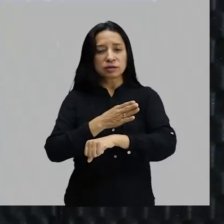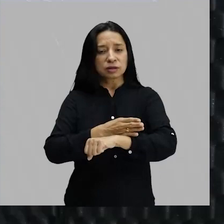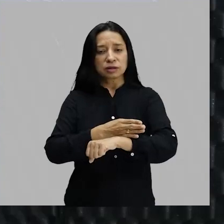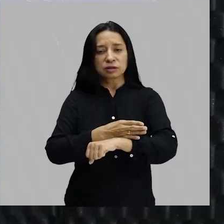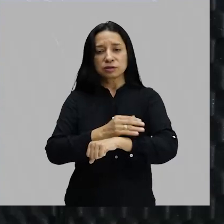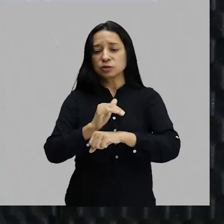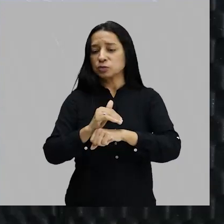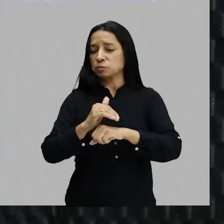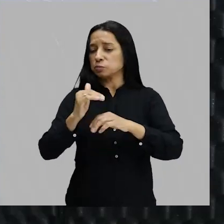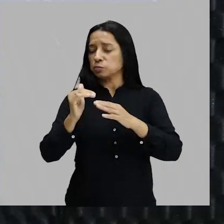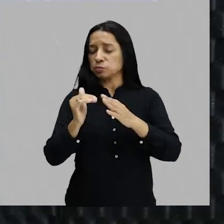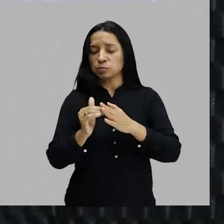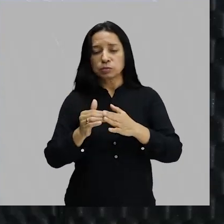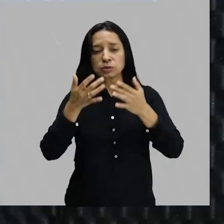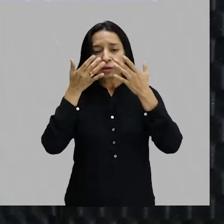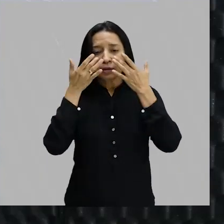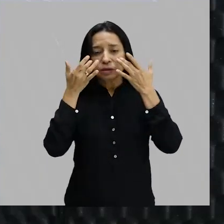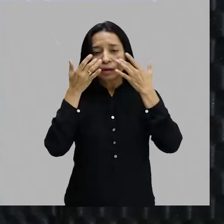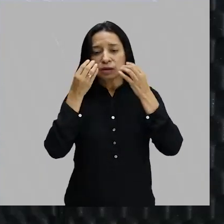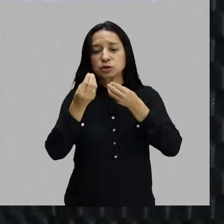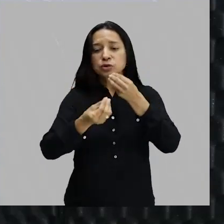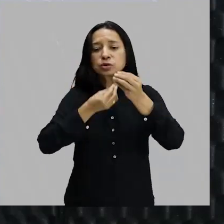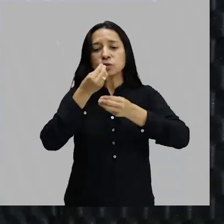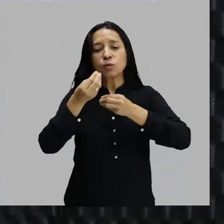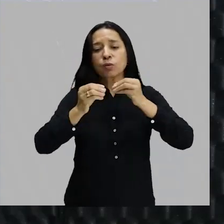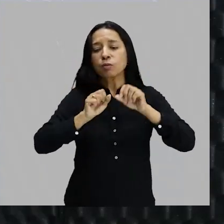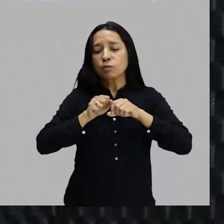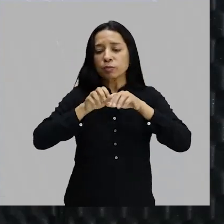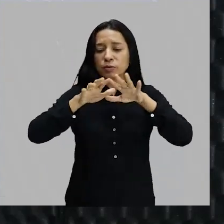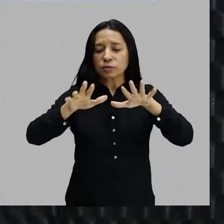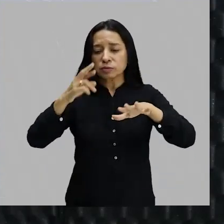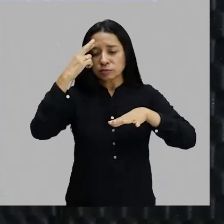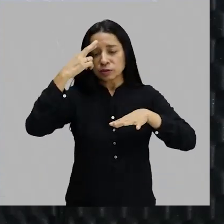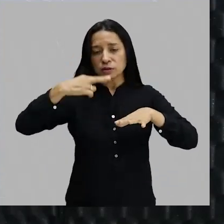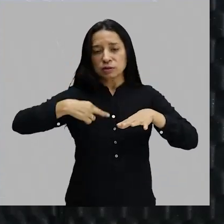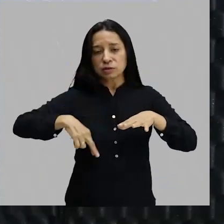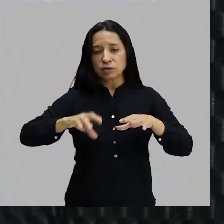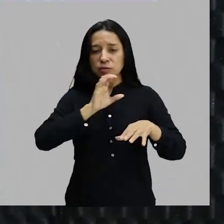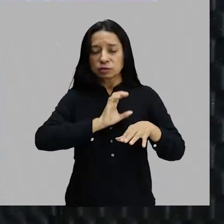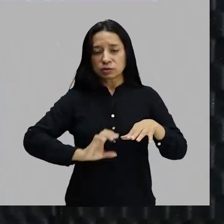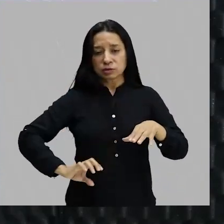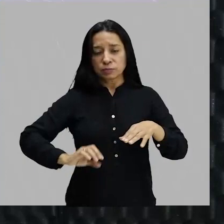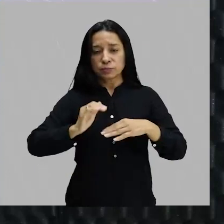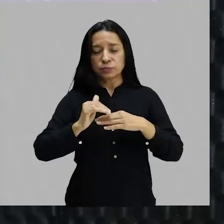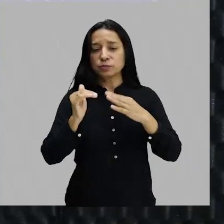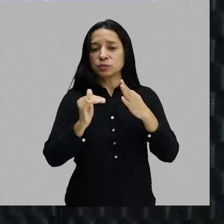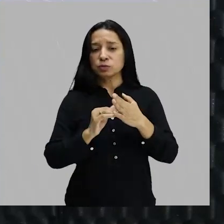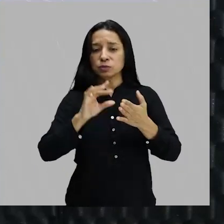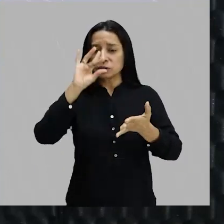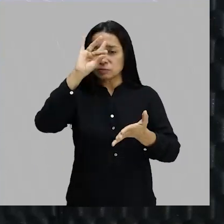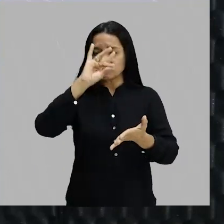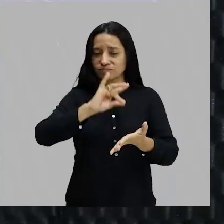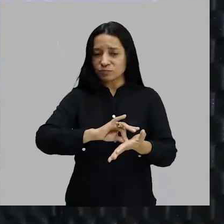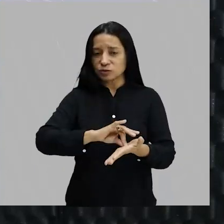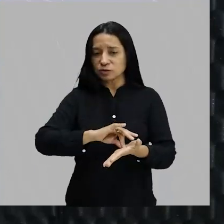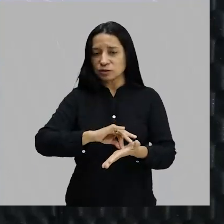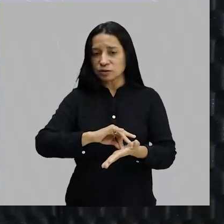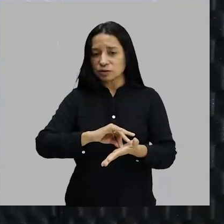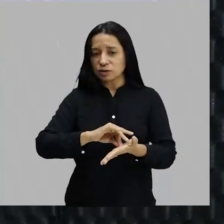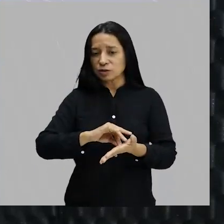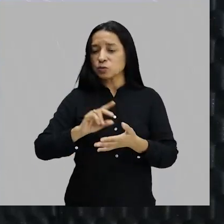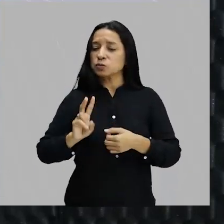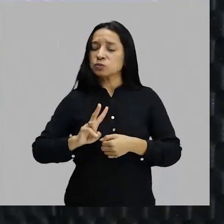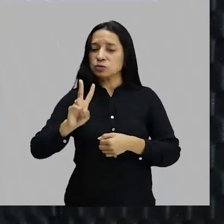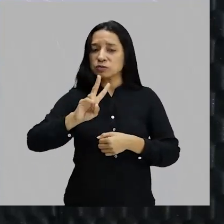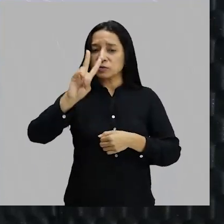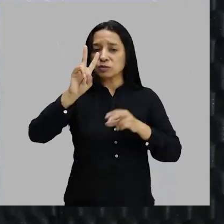tem a arte como um mecanismo, literalmente, de propagação da religião cristã. e toda a consolidação que a gente tem de uma série de